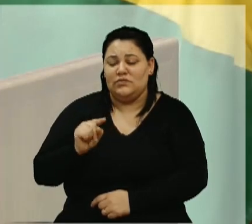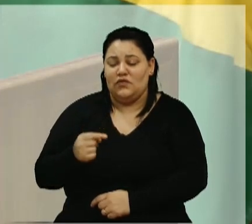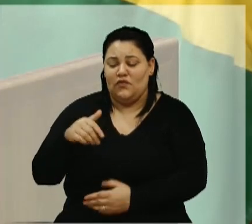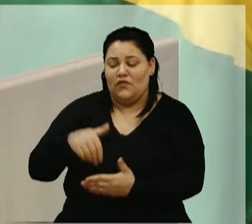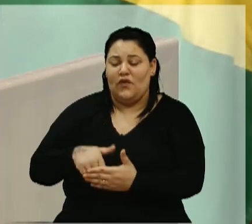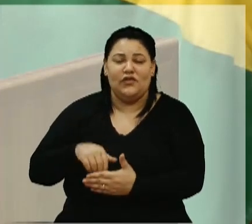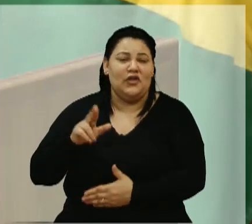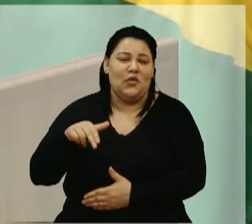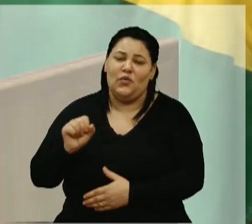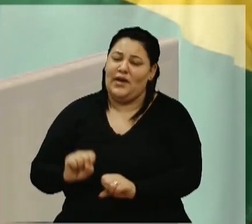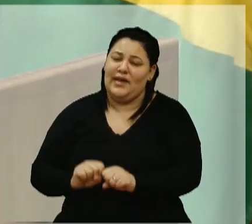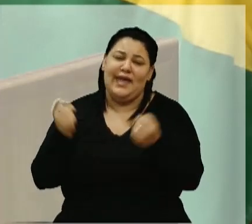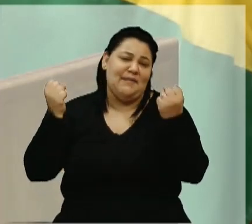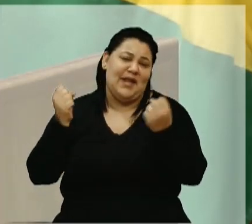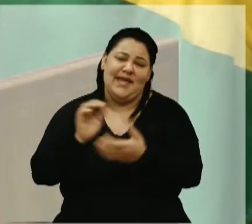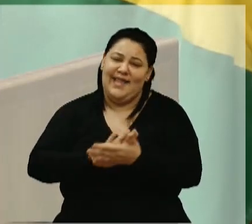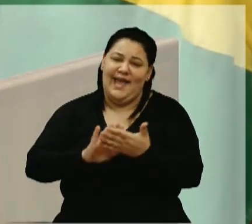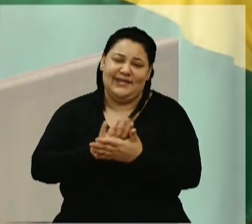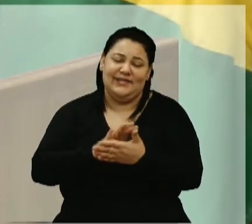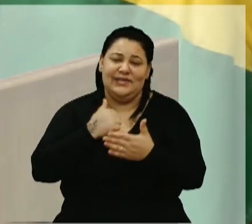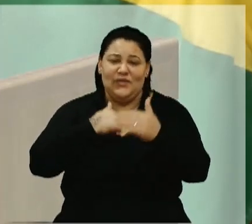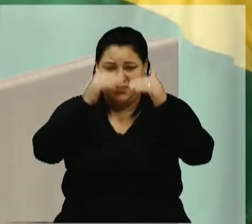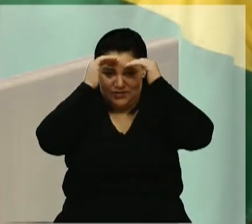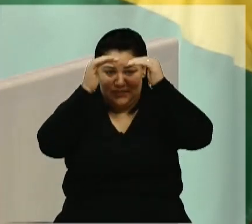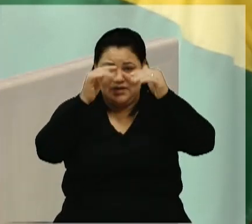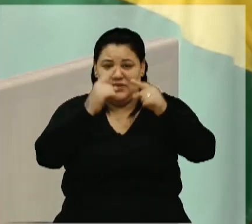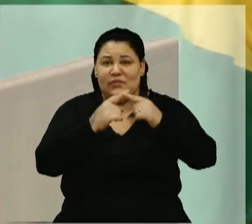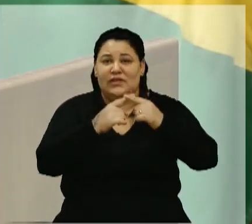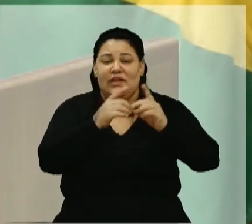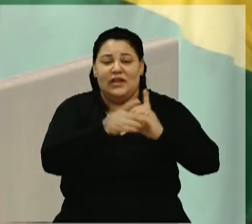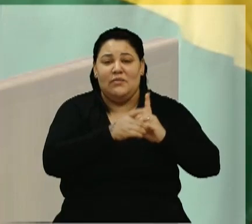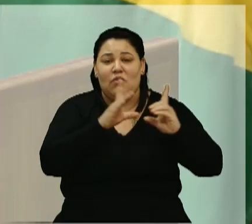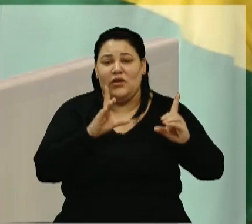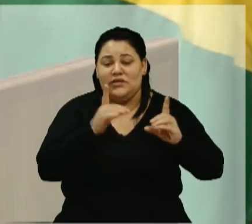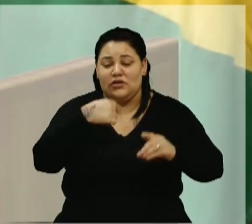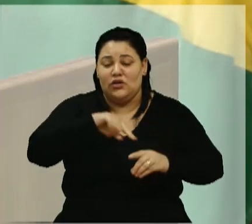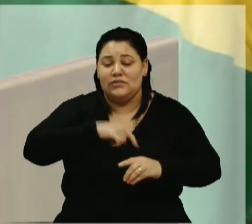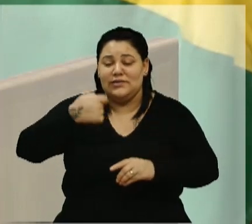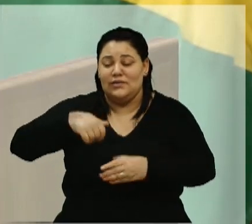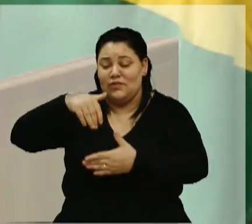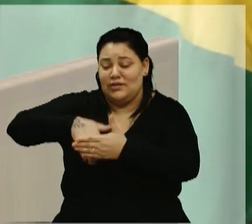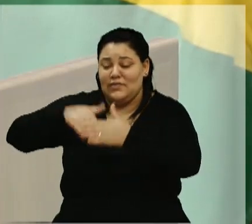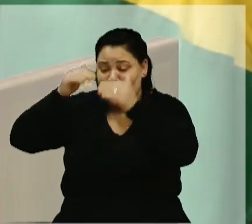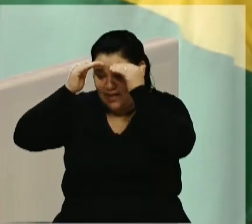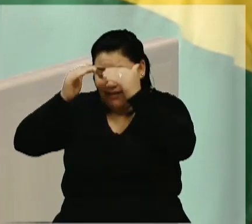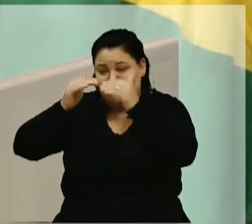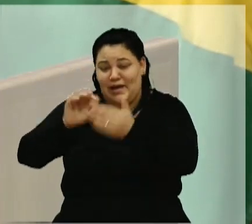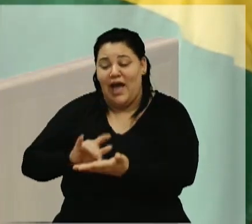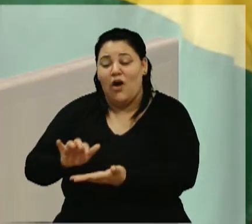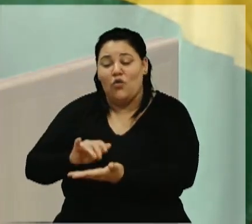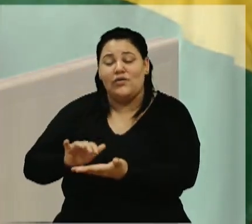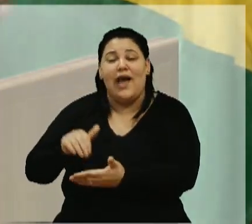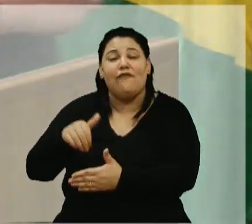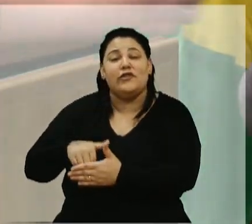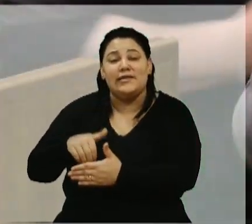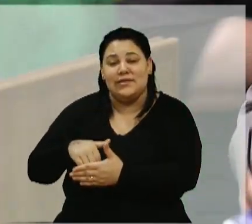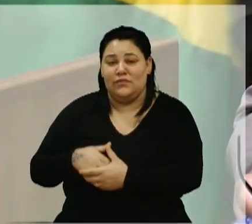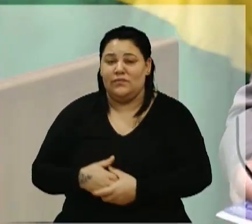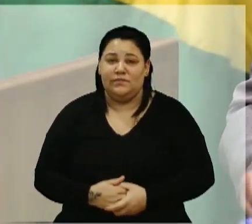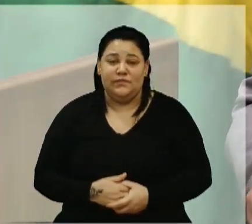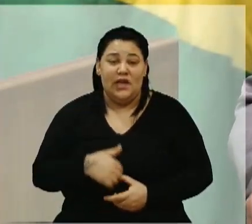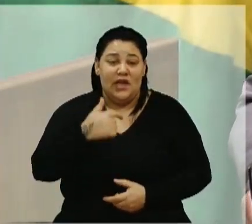respeito, porque é da democracia e nós precisamos respeitar as urnas. Tá? Então,